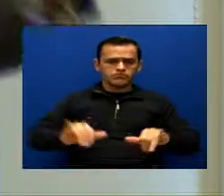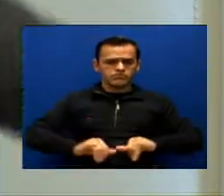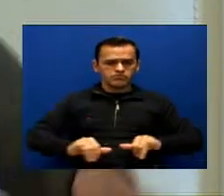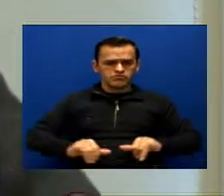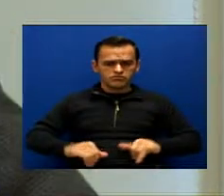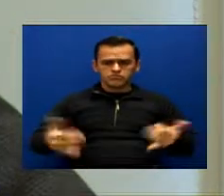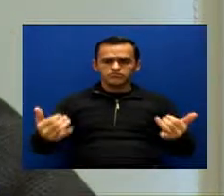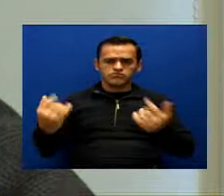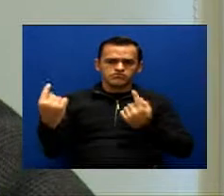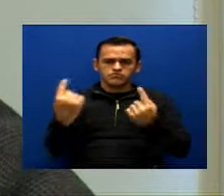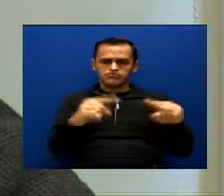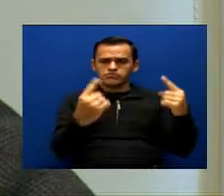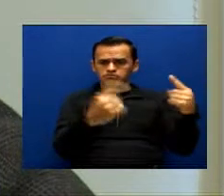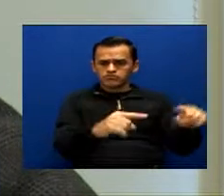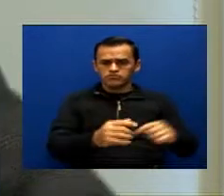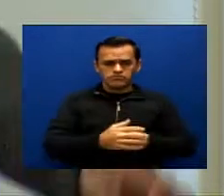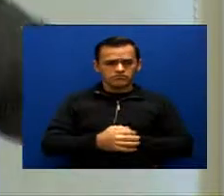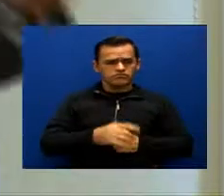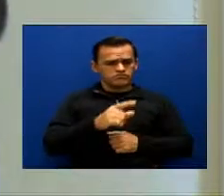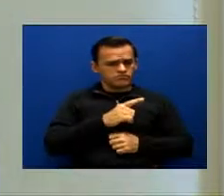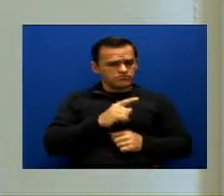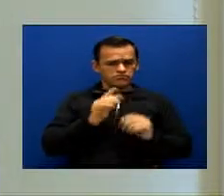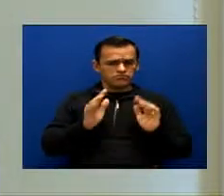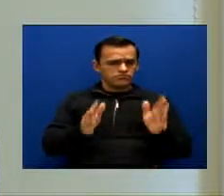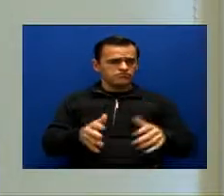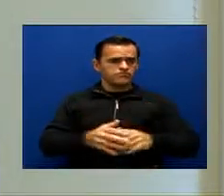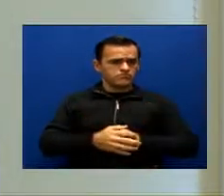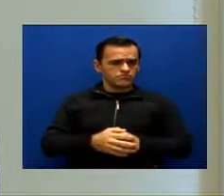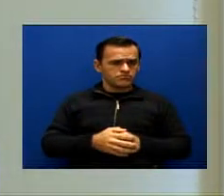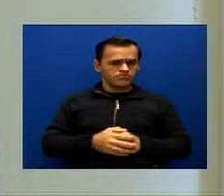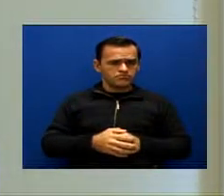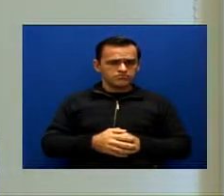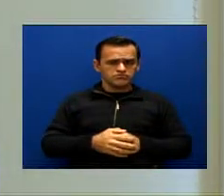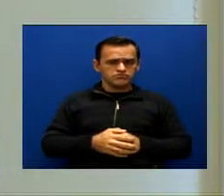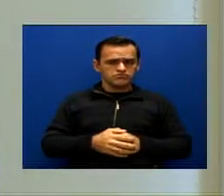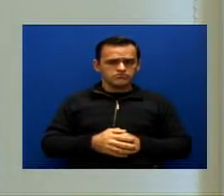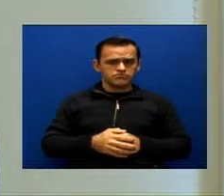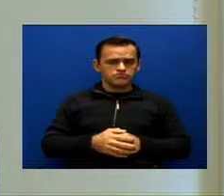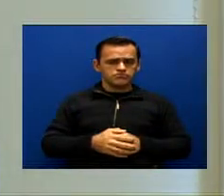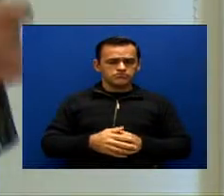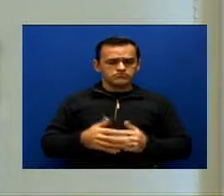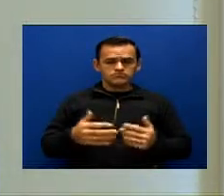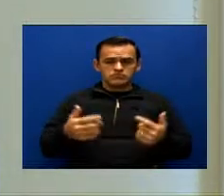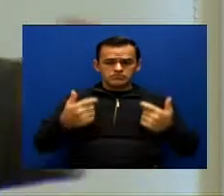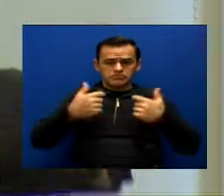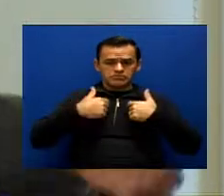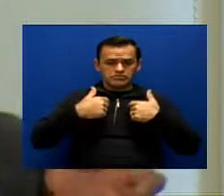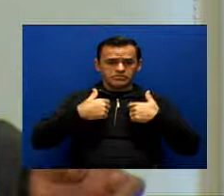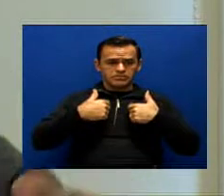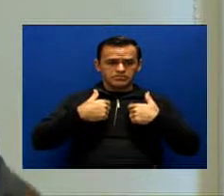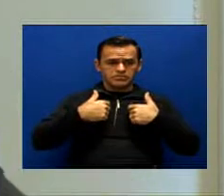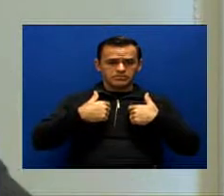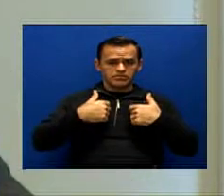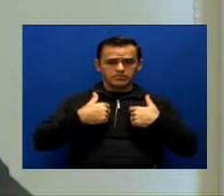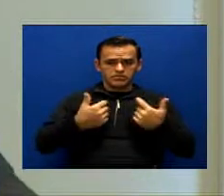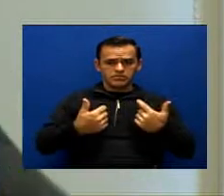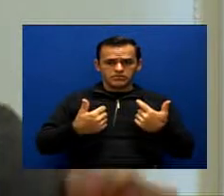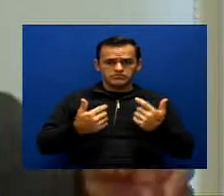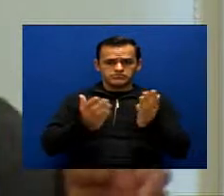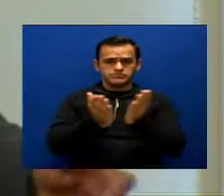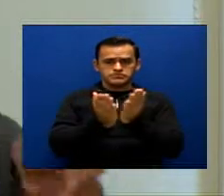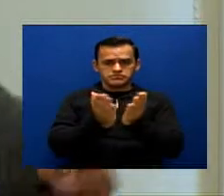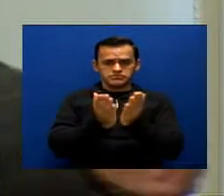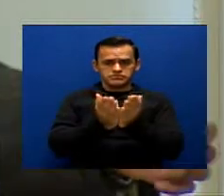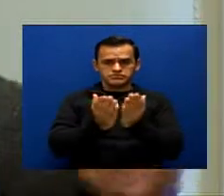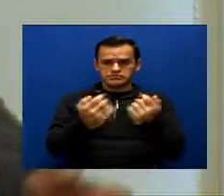ser perseguidos, vocês vão ser... Tudo isso. Agora eu vou achar que o quê? Que o seu evangelho tem que